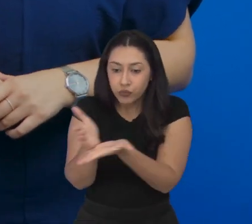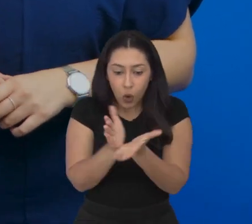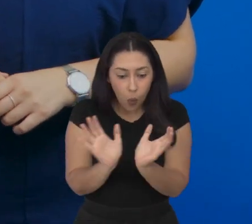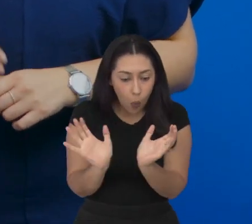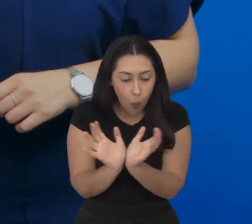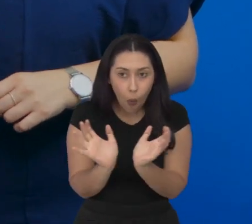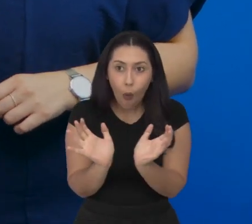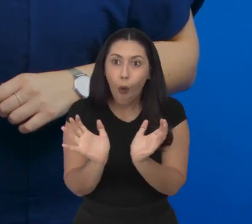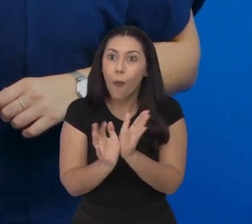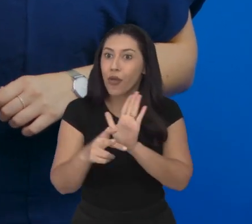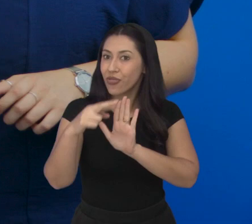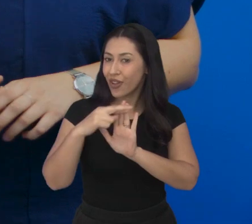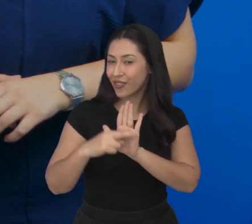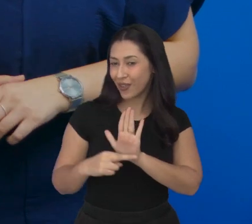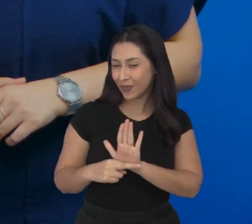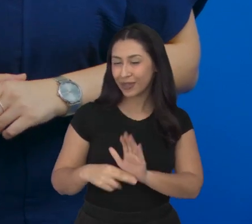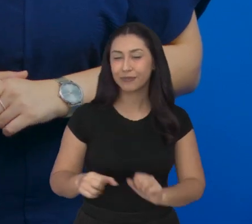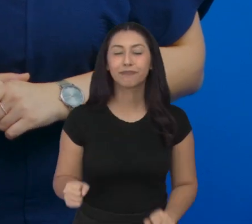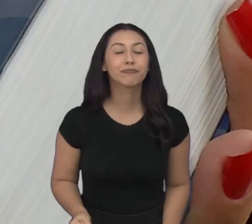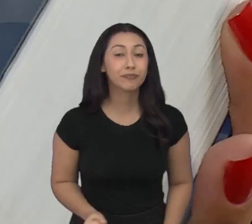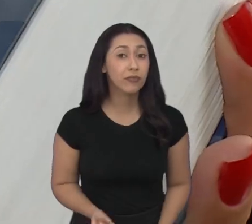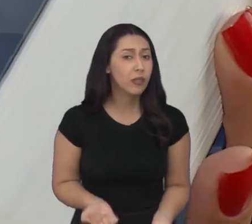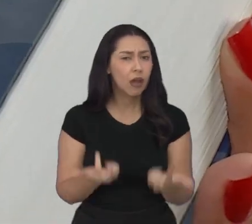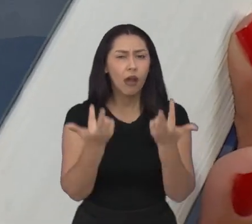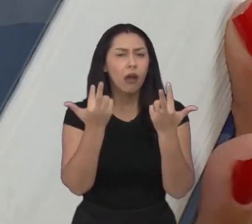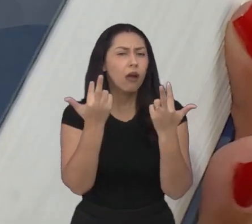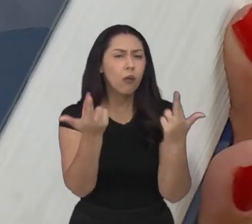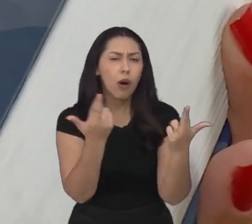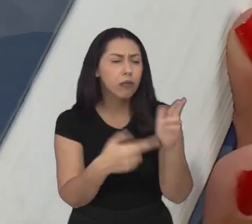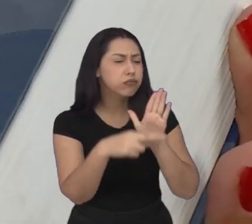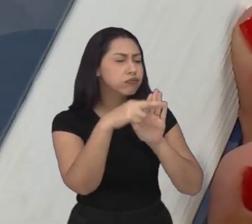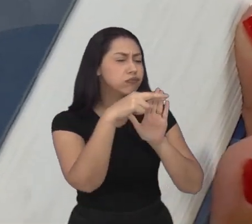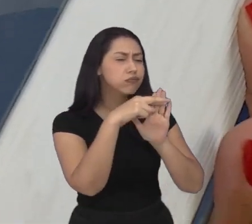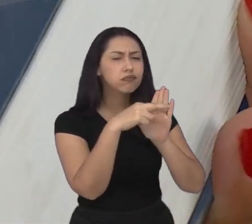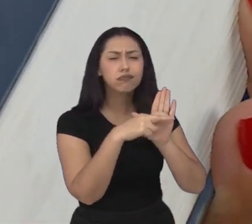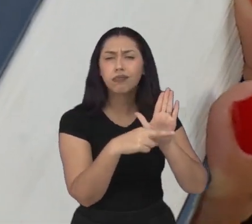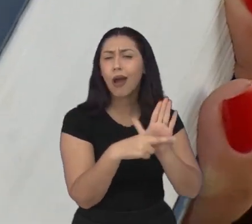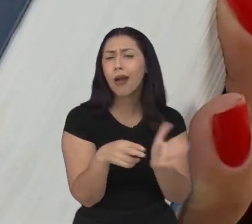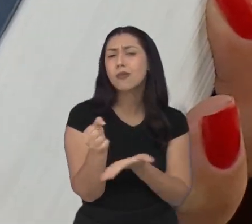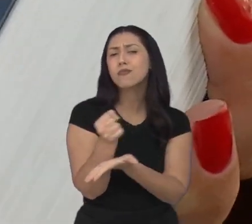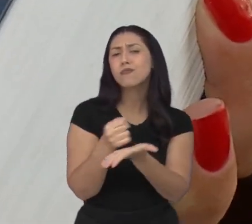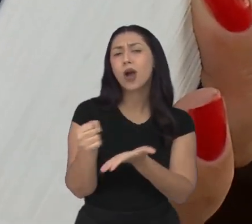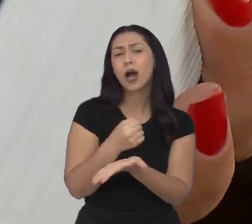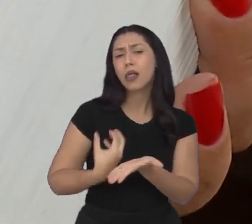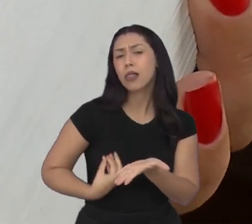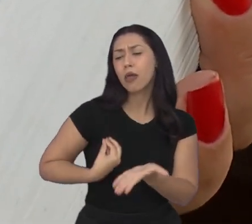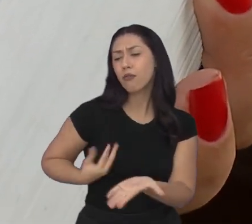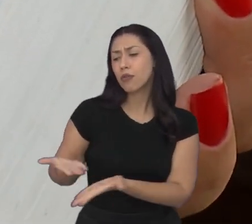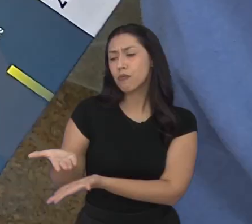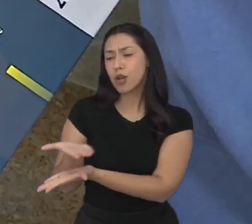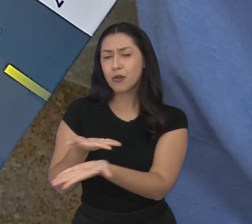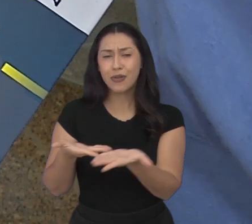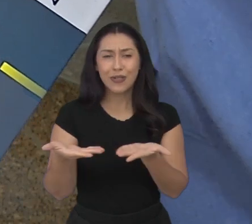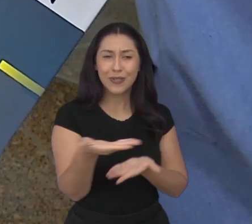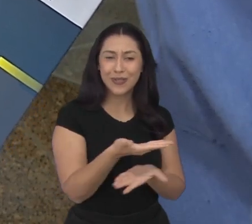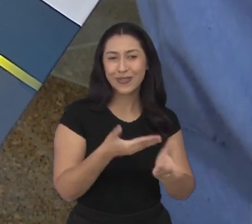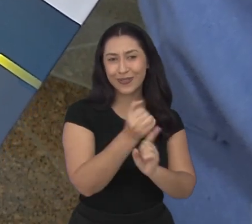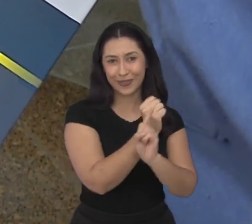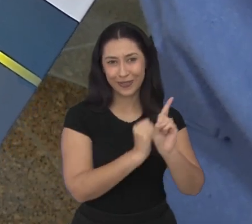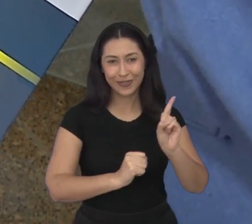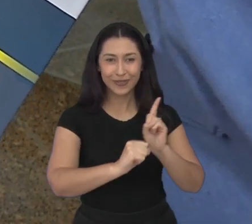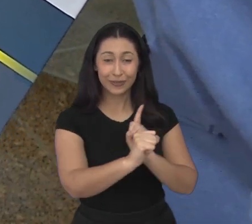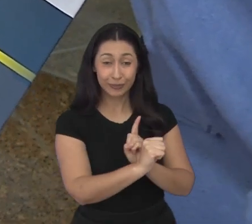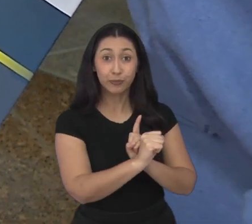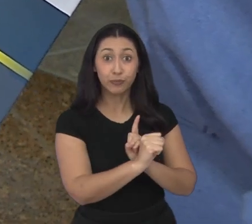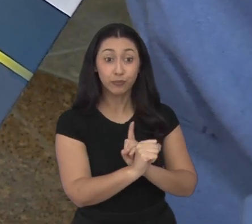e entender de que forma ele guia a sociedade. Ele é como um manual que explica as regras básicas de convivência entre as pessoas